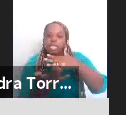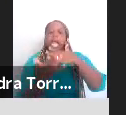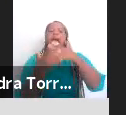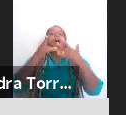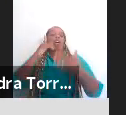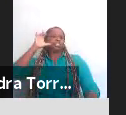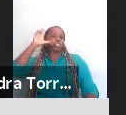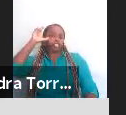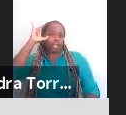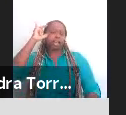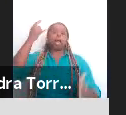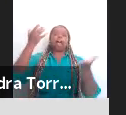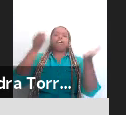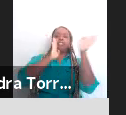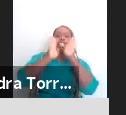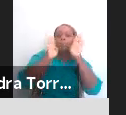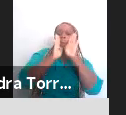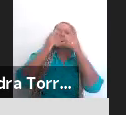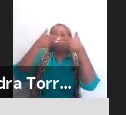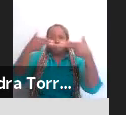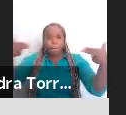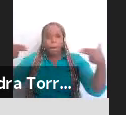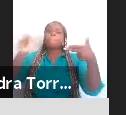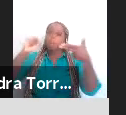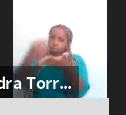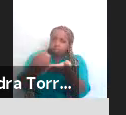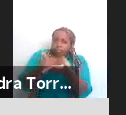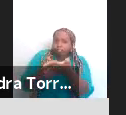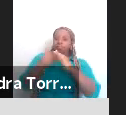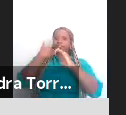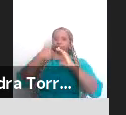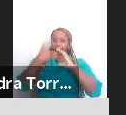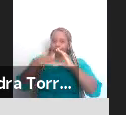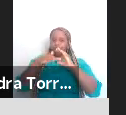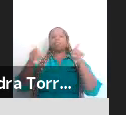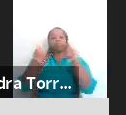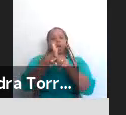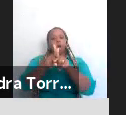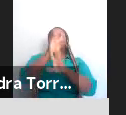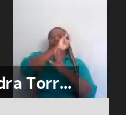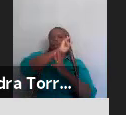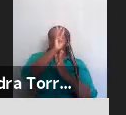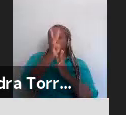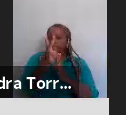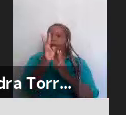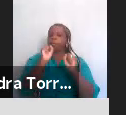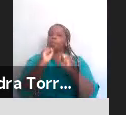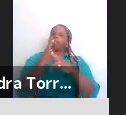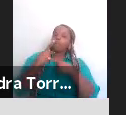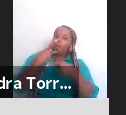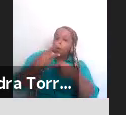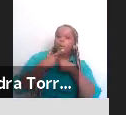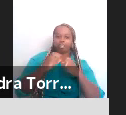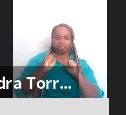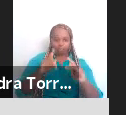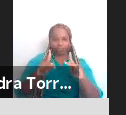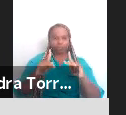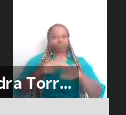podem escrever também para a gente por e-mail, procurar nosso site. É